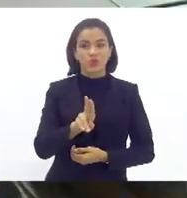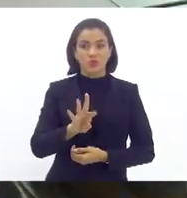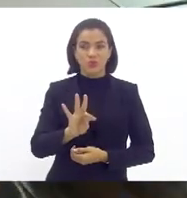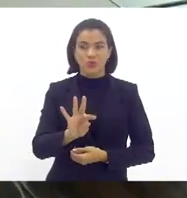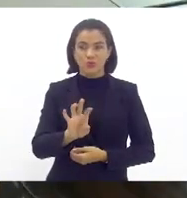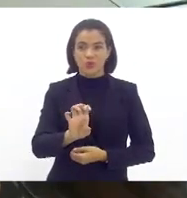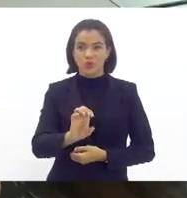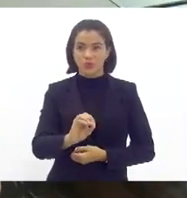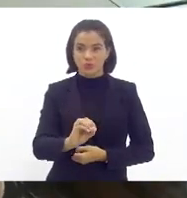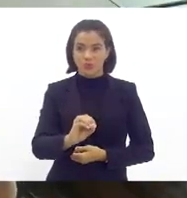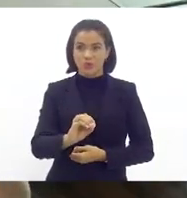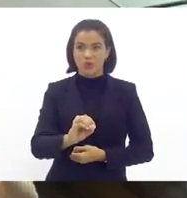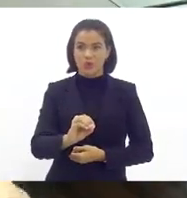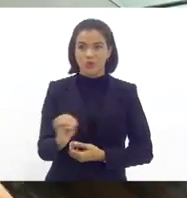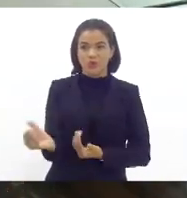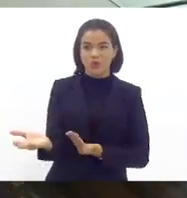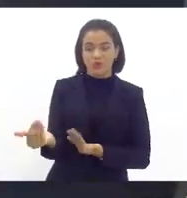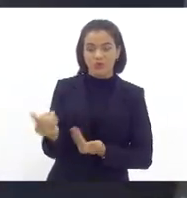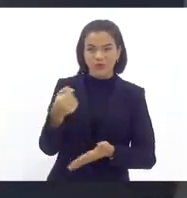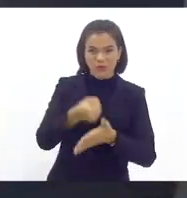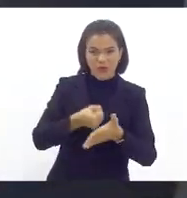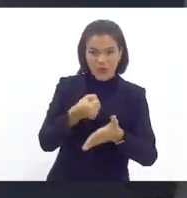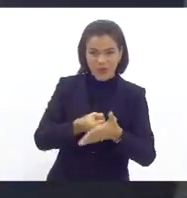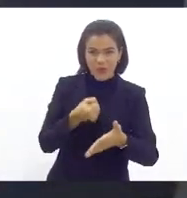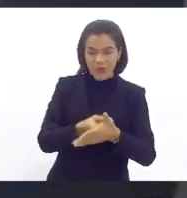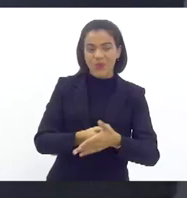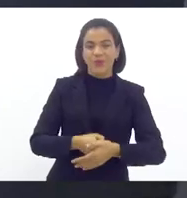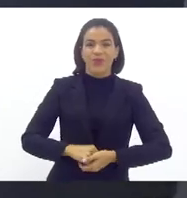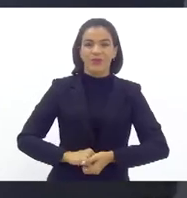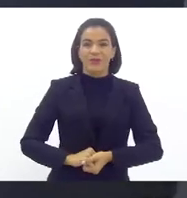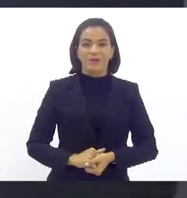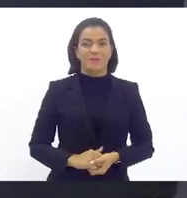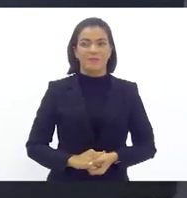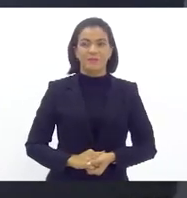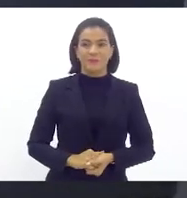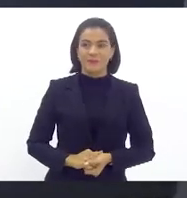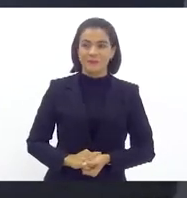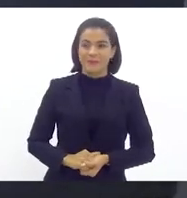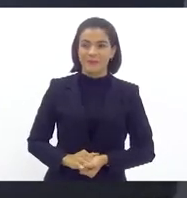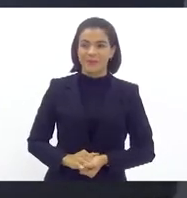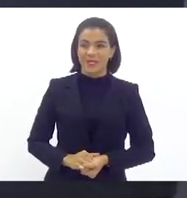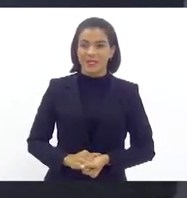Bem-vindo, Kaique. Força estudantil. É isso.